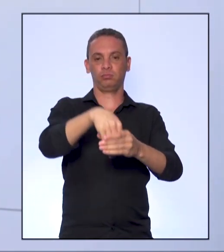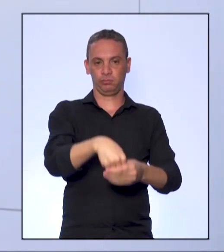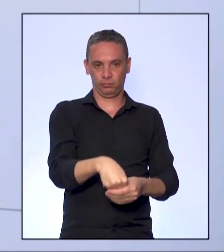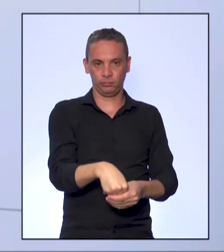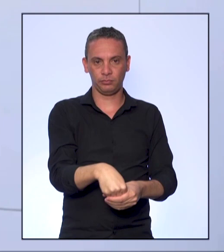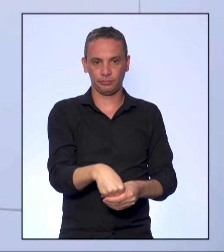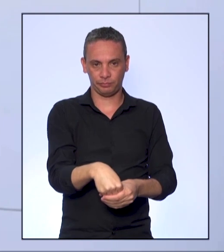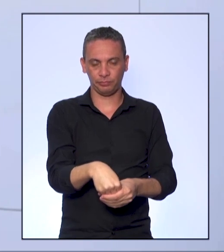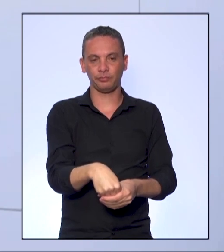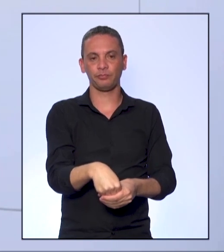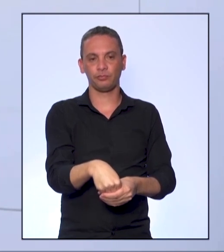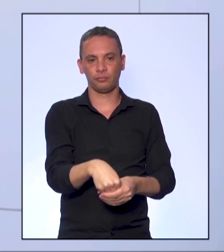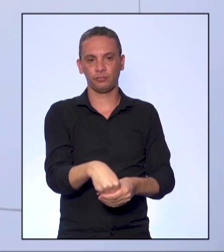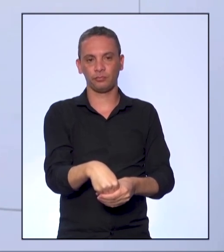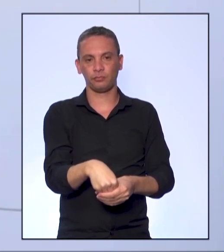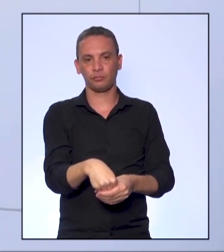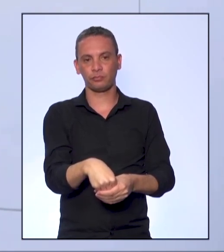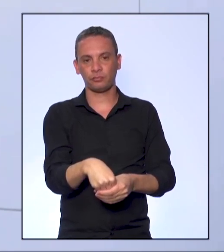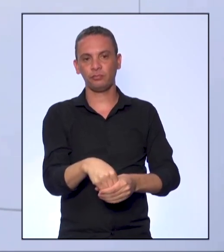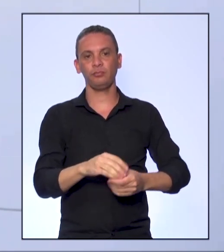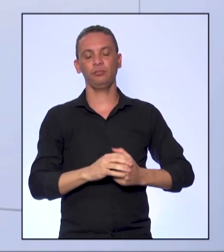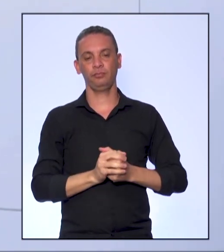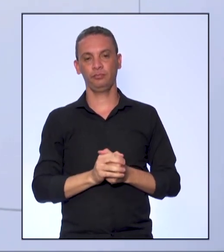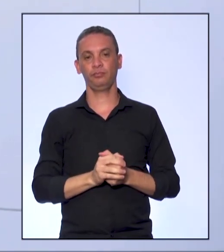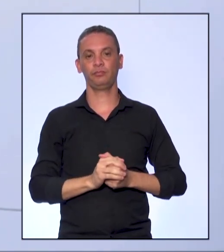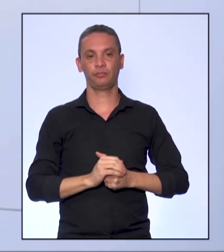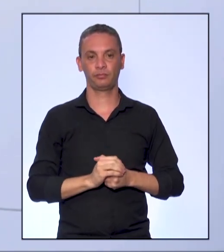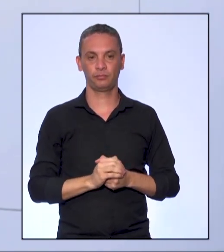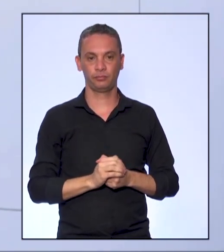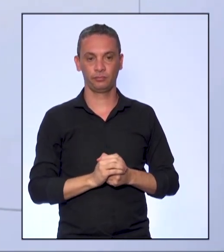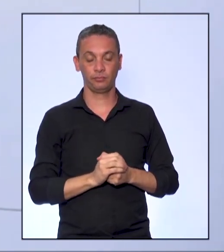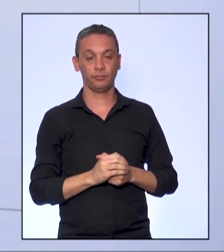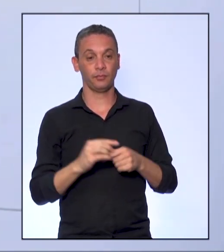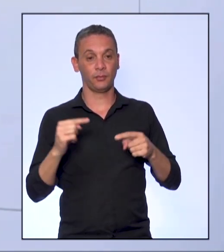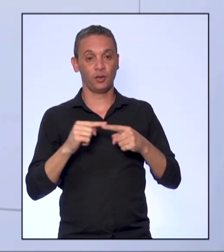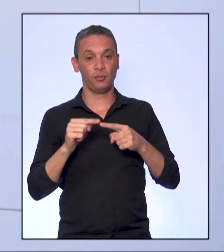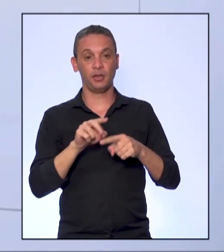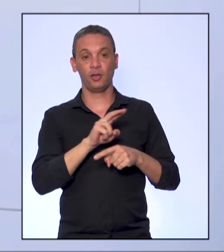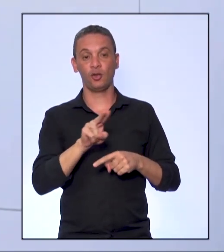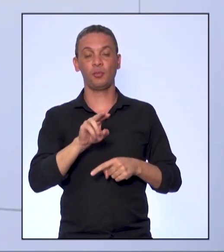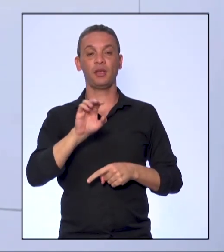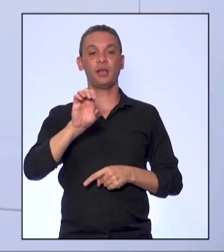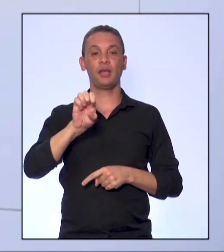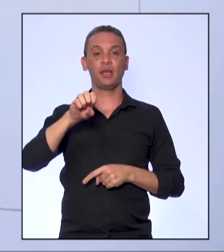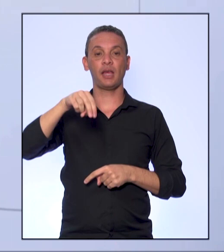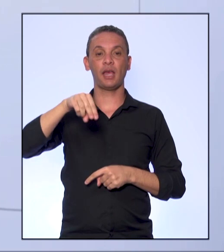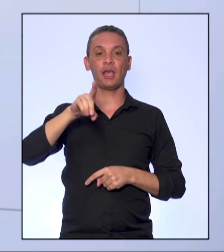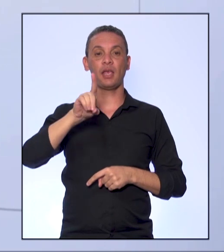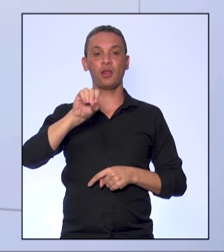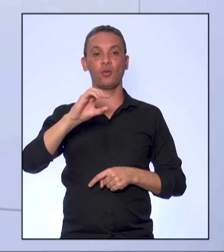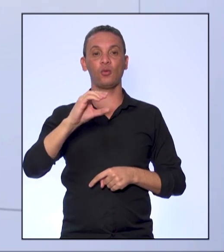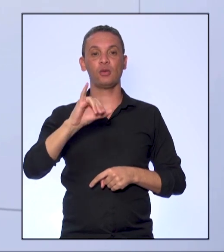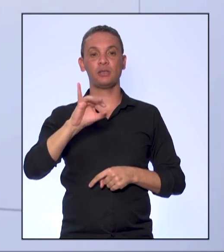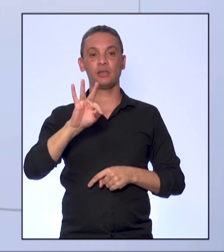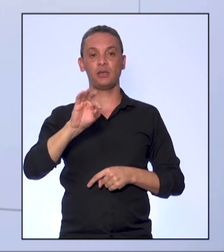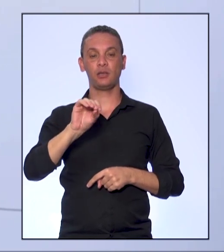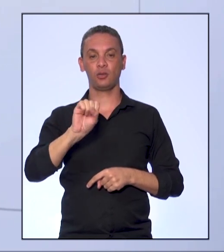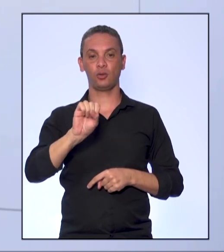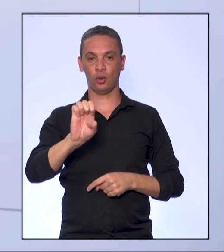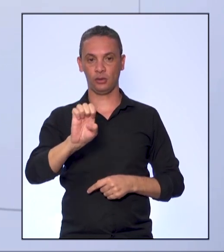pedaço da célula, olha aqui o vírus, então, por um processo que a gente chama de endocitose,